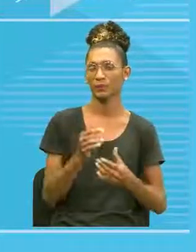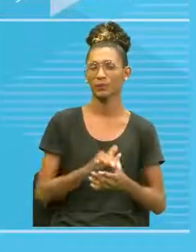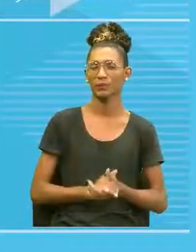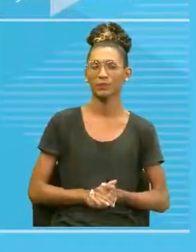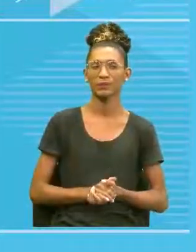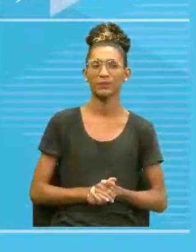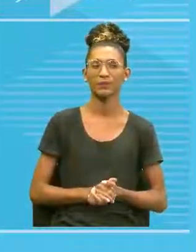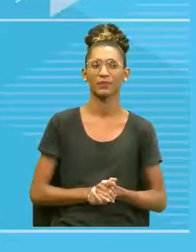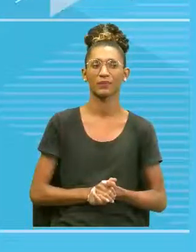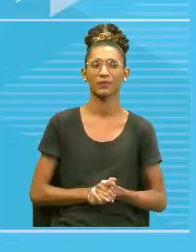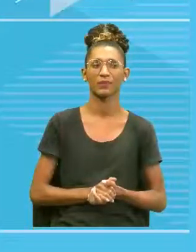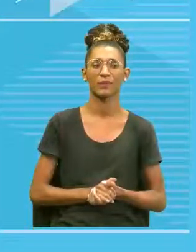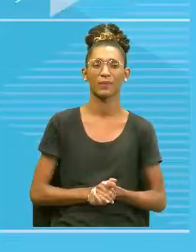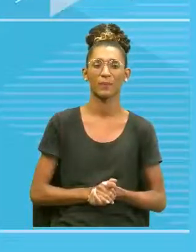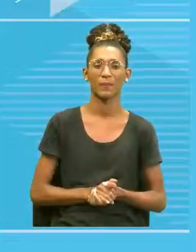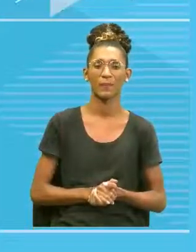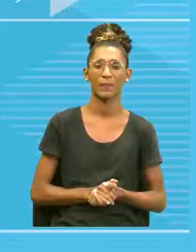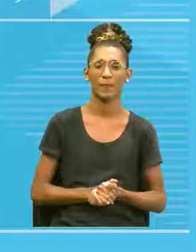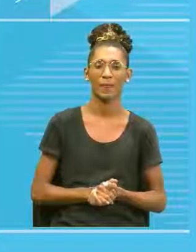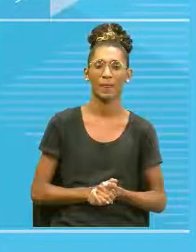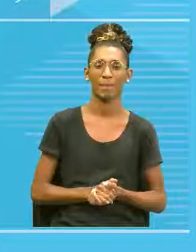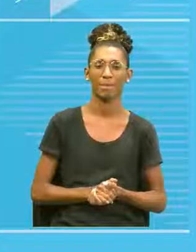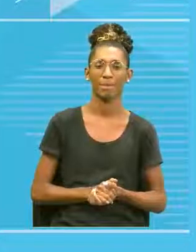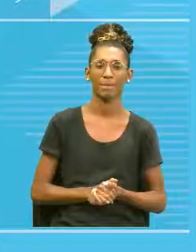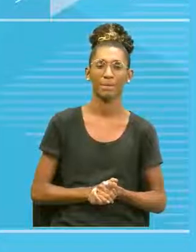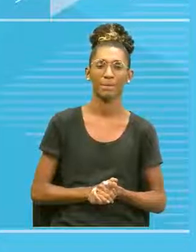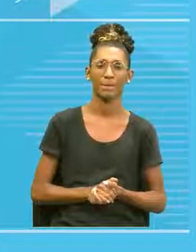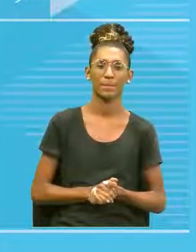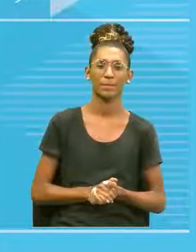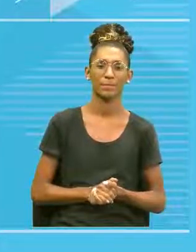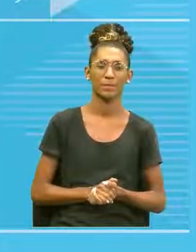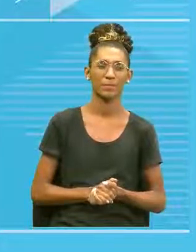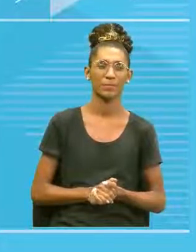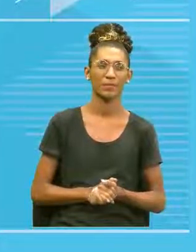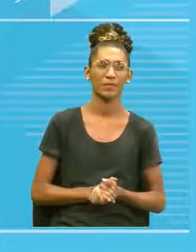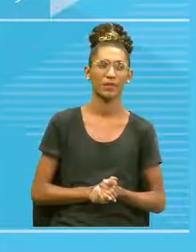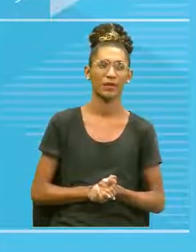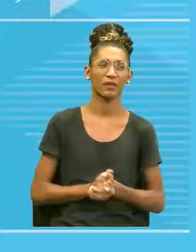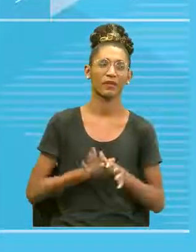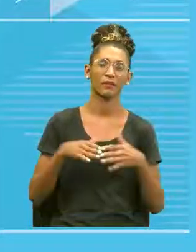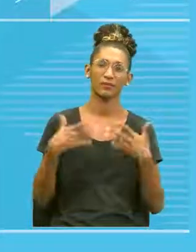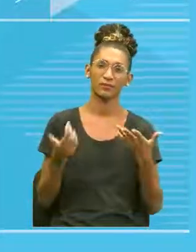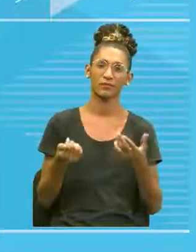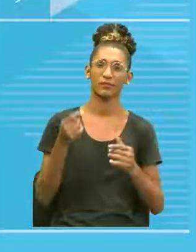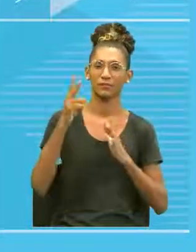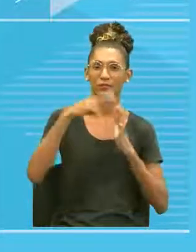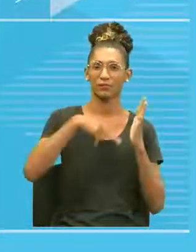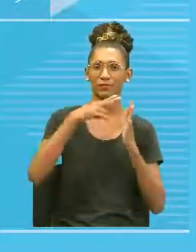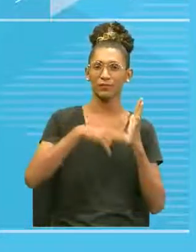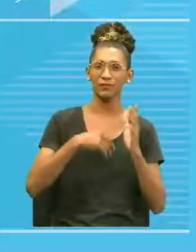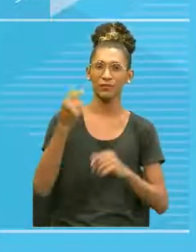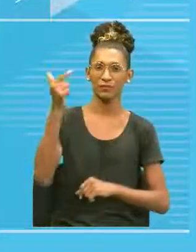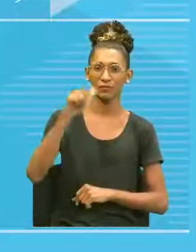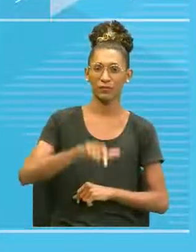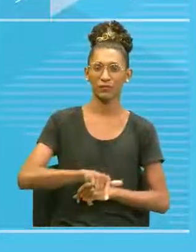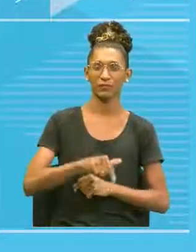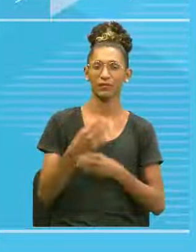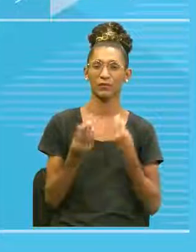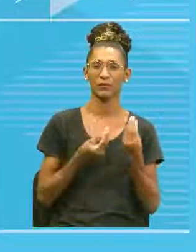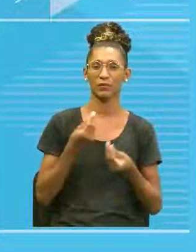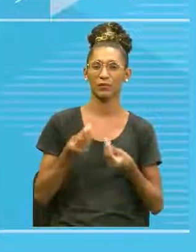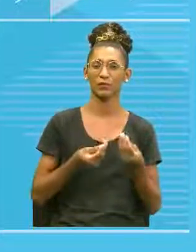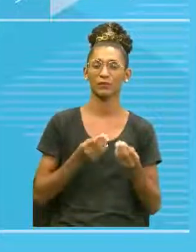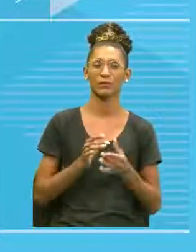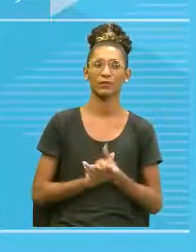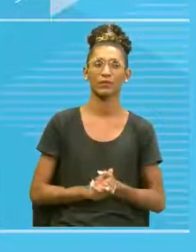né é o mais que perfeito tá então vou ler mais uma vez a observação que tenha que